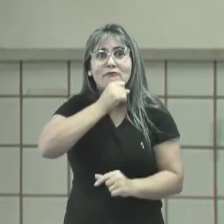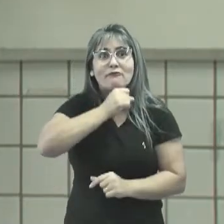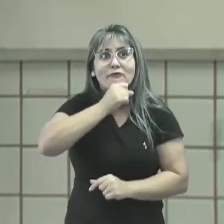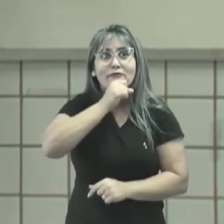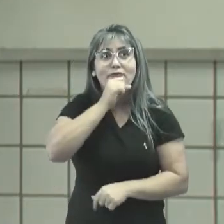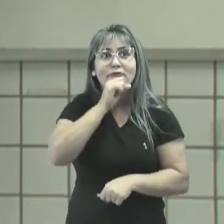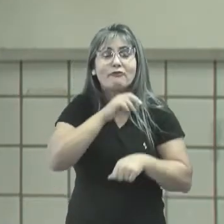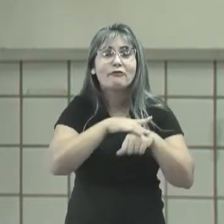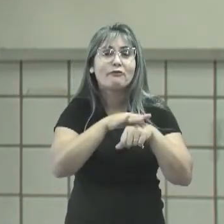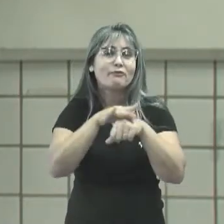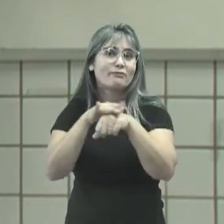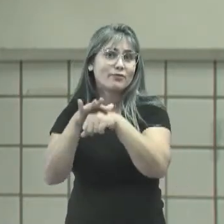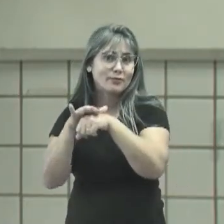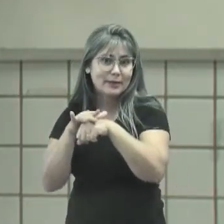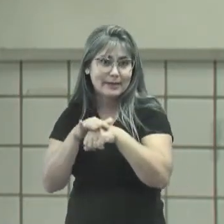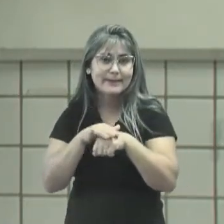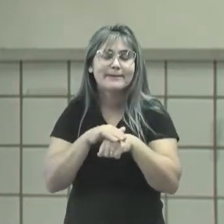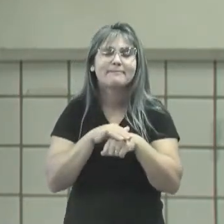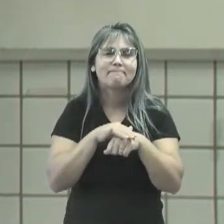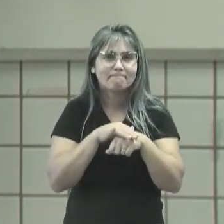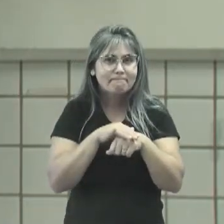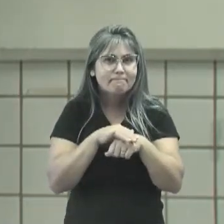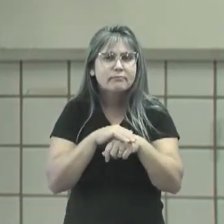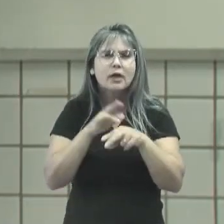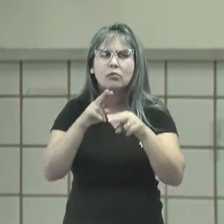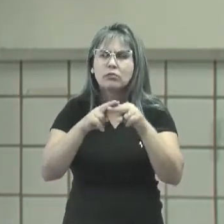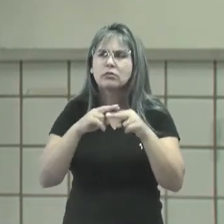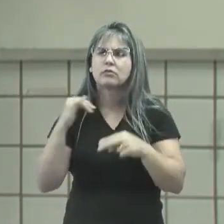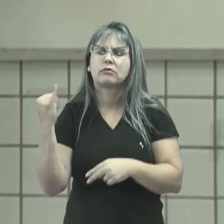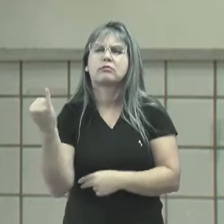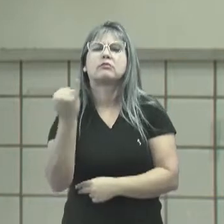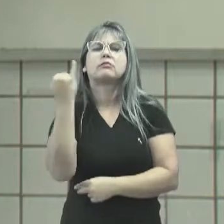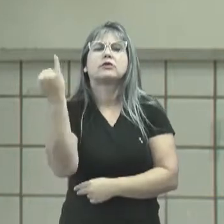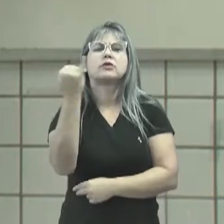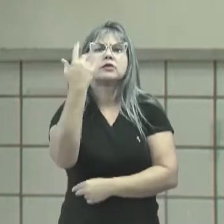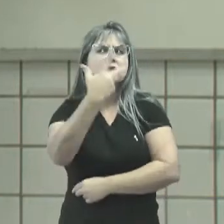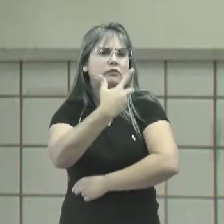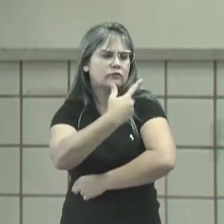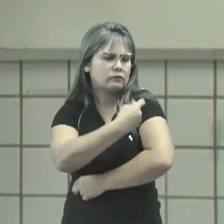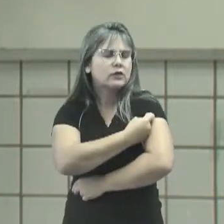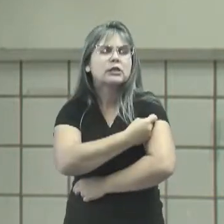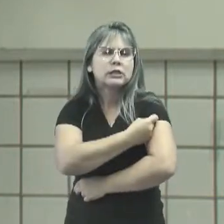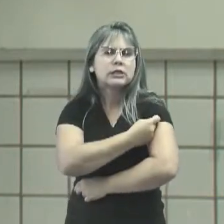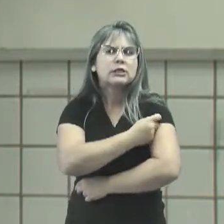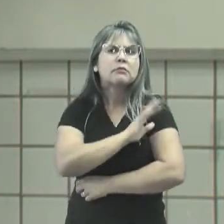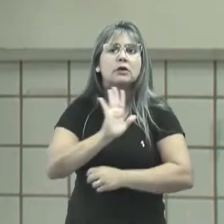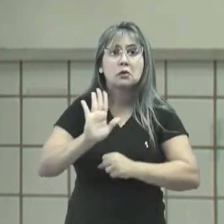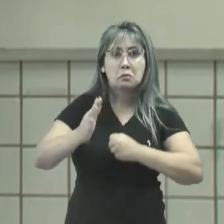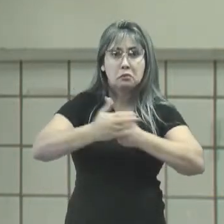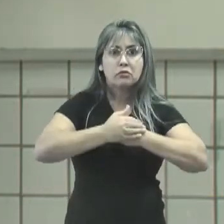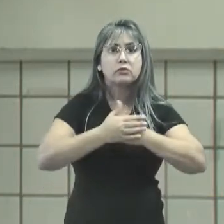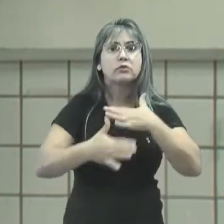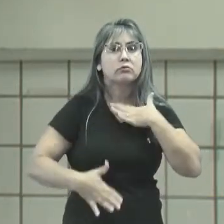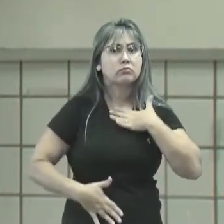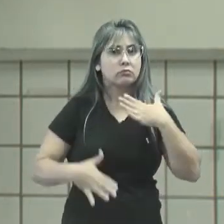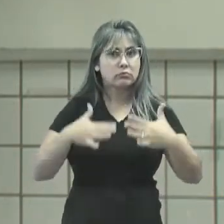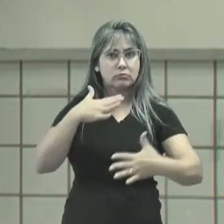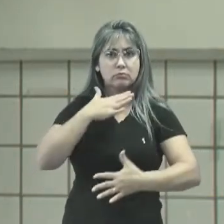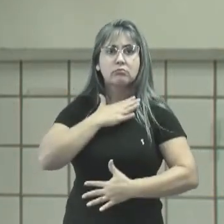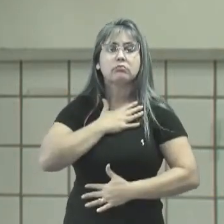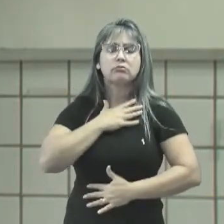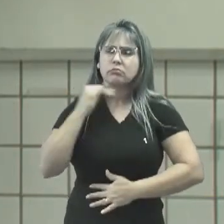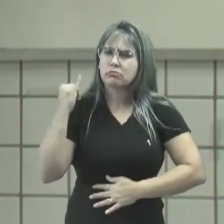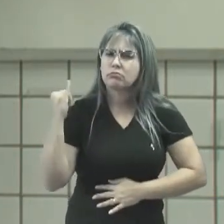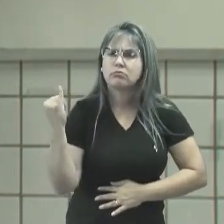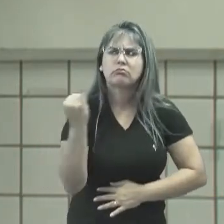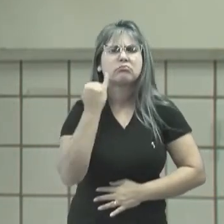durante aquele período. Então, quer dizer, de 22 para quase um idoso para cada 1000 habitantes internados. Então, a vacinação, ela é